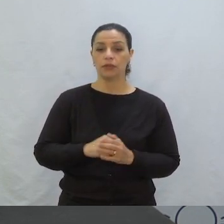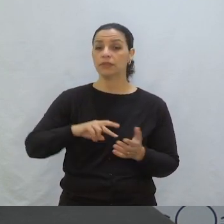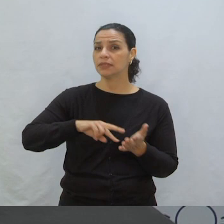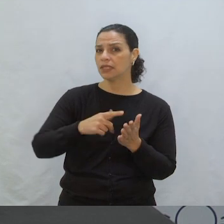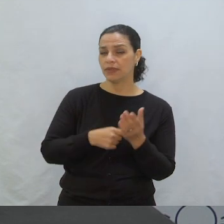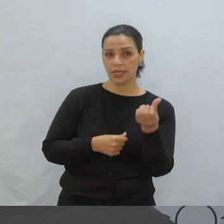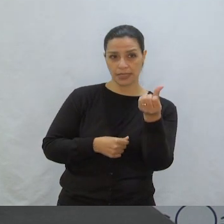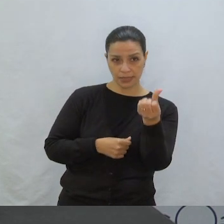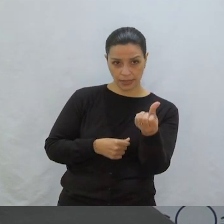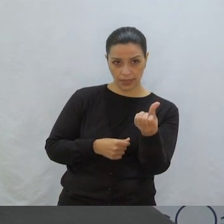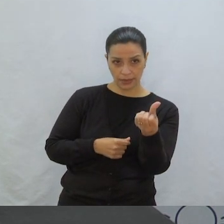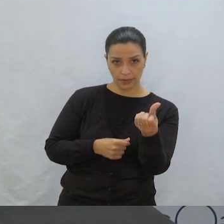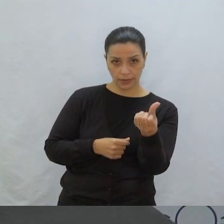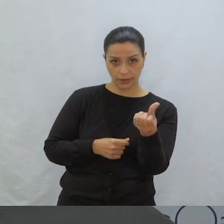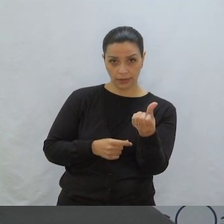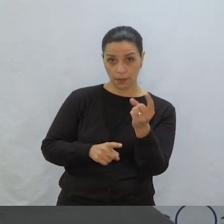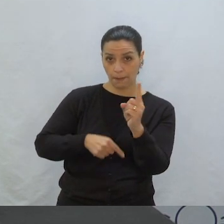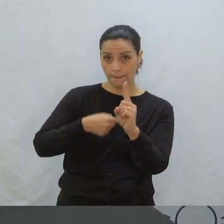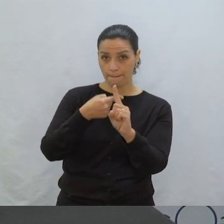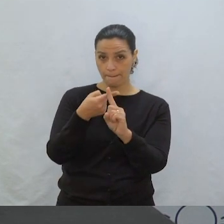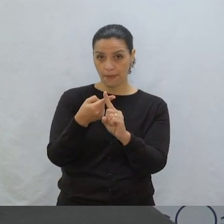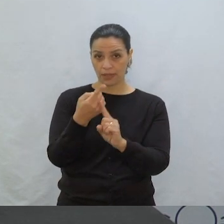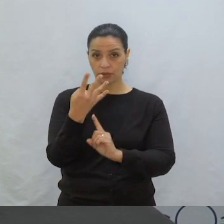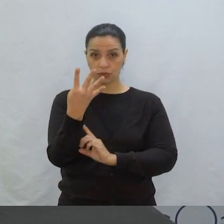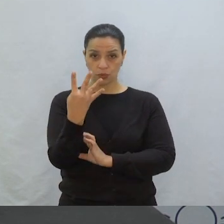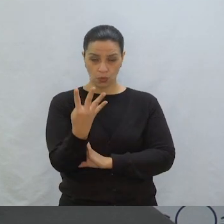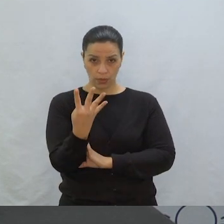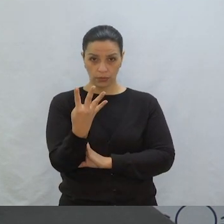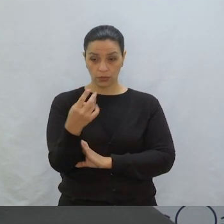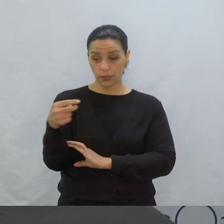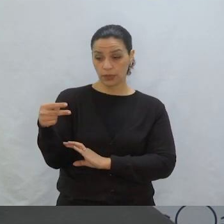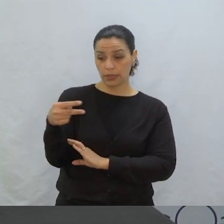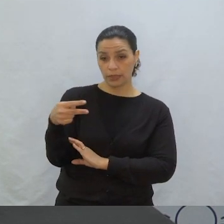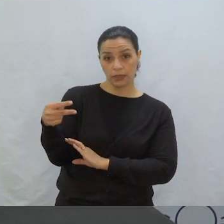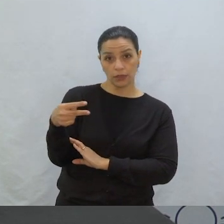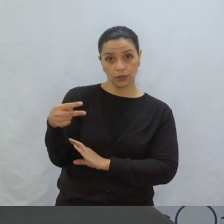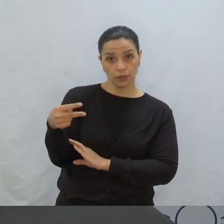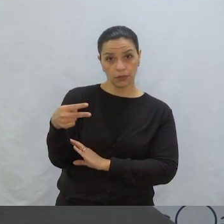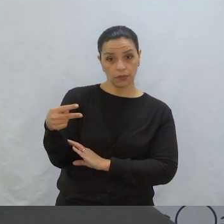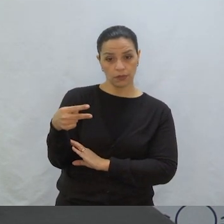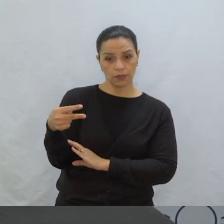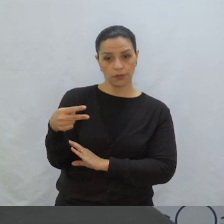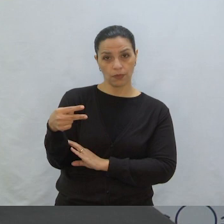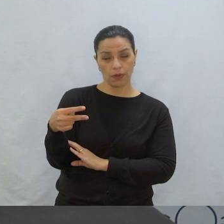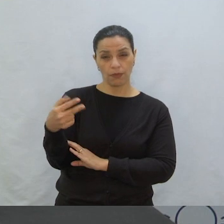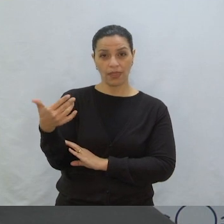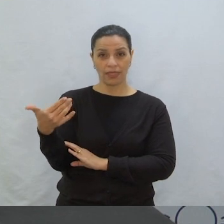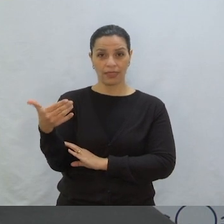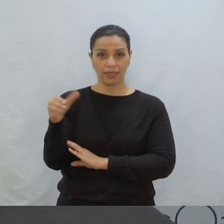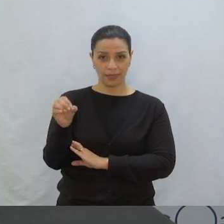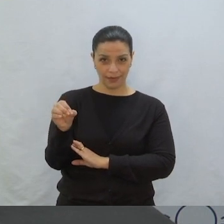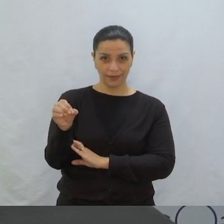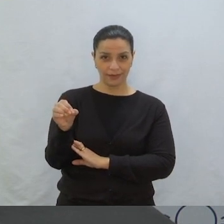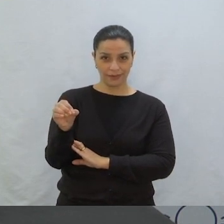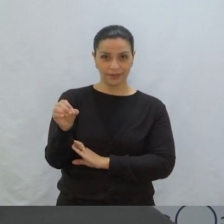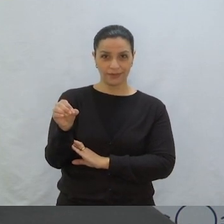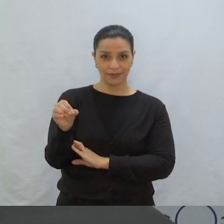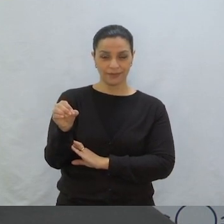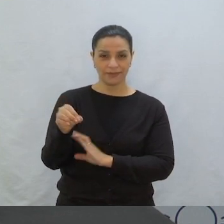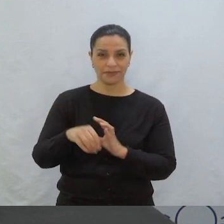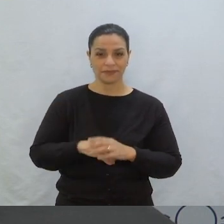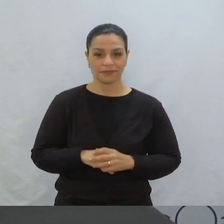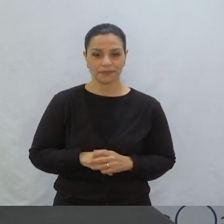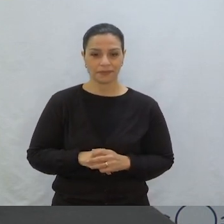10. Então, 6 mais 4 é igual